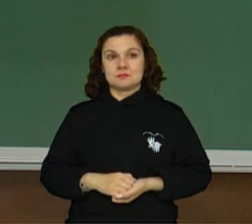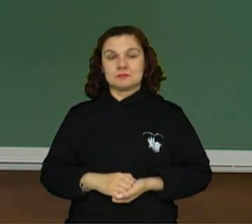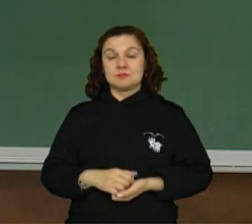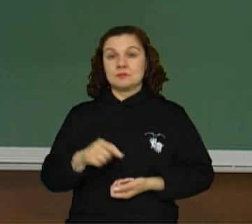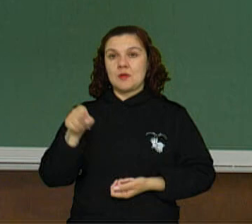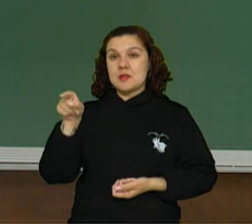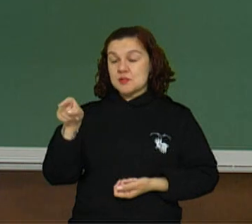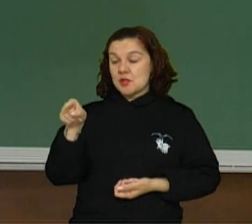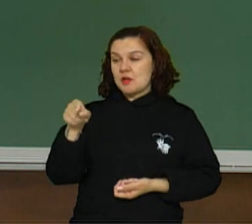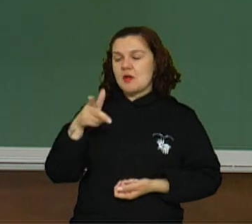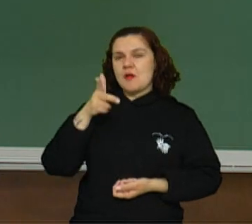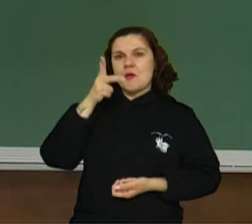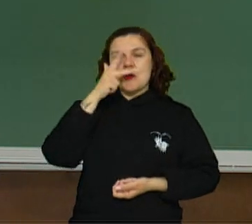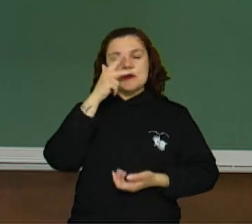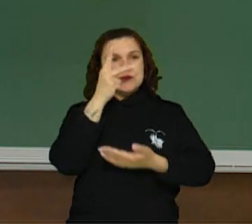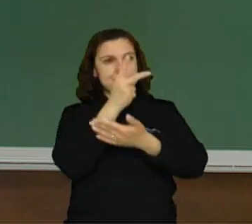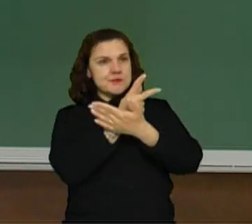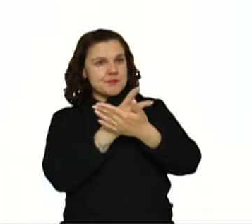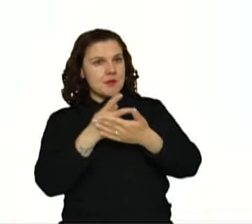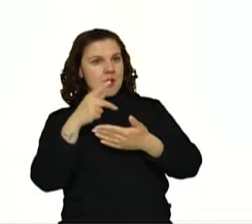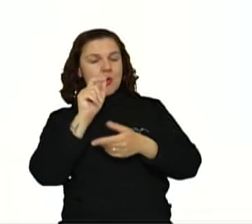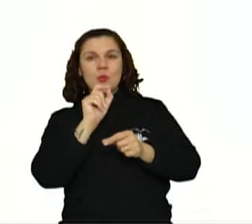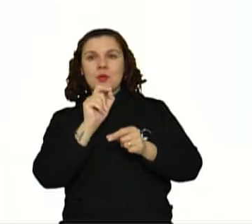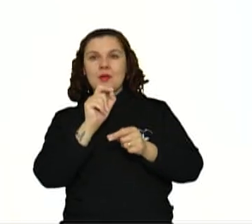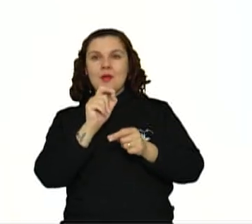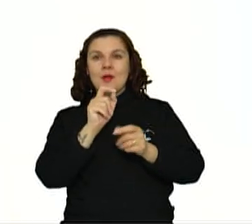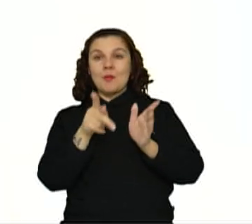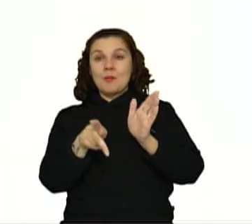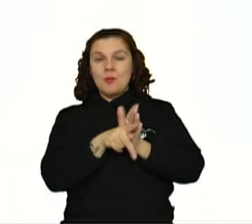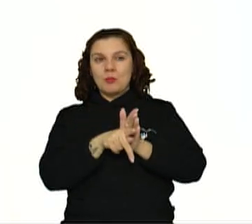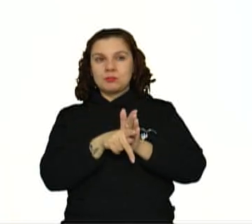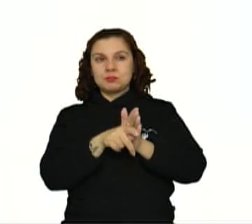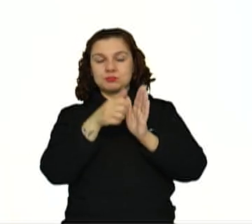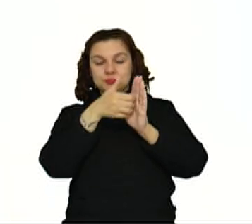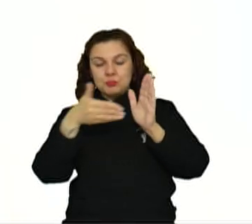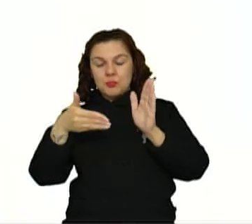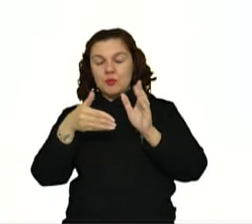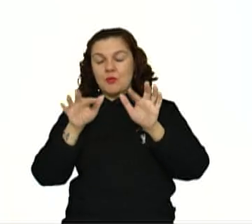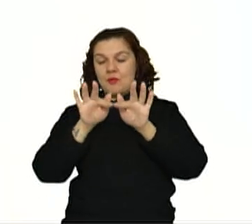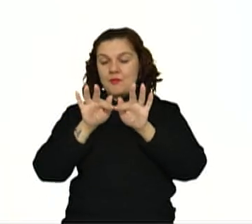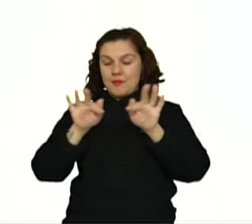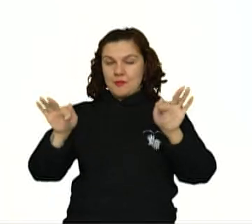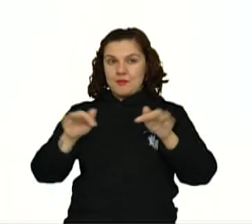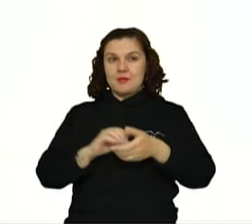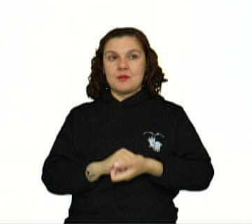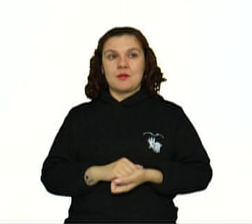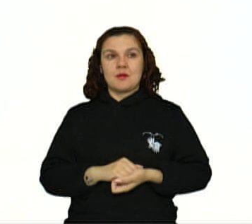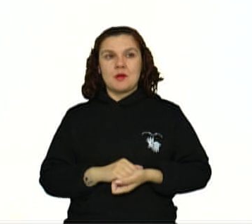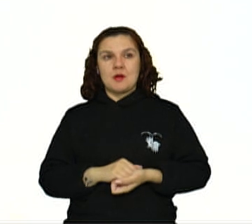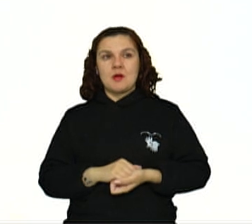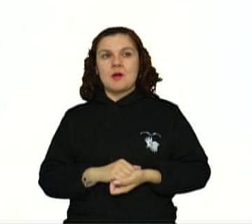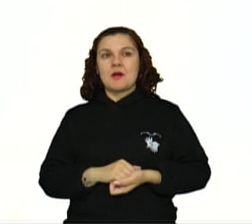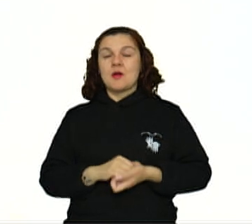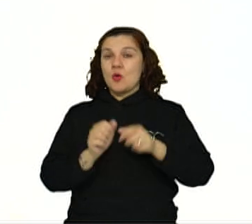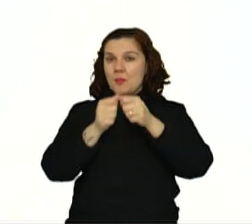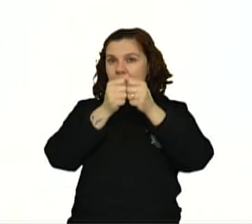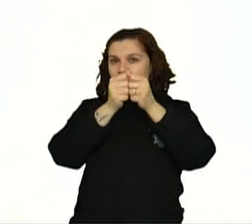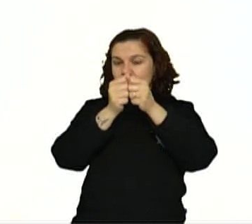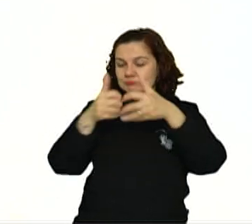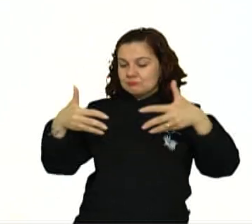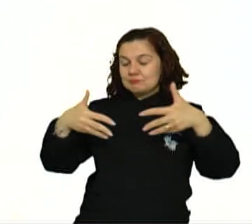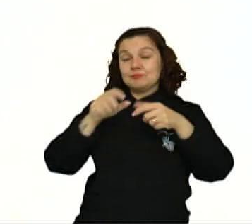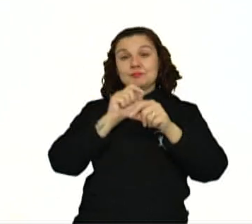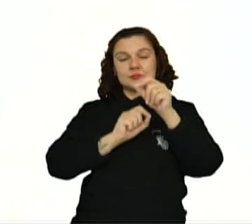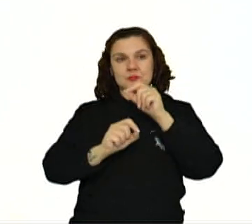Achei muito interessante esse desenho para que vocês verifiquem os termos das orações. Olha como é que é ali a ramificação